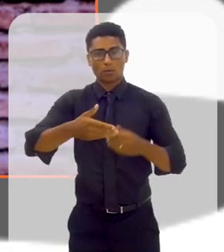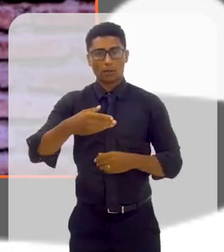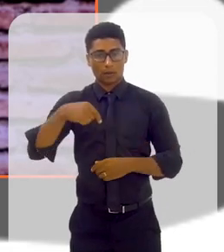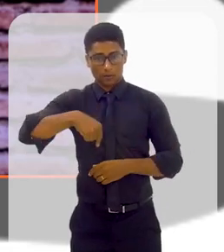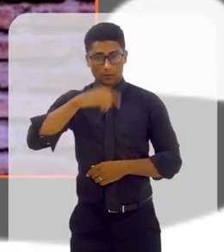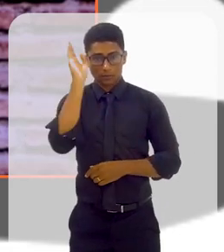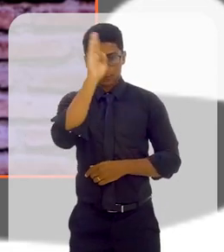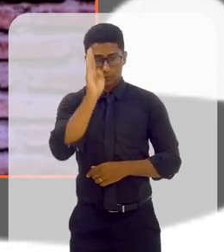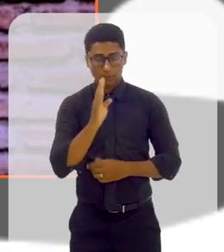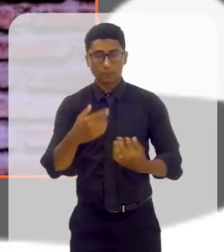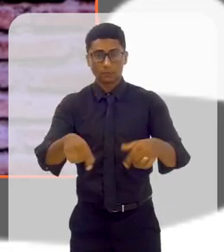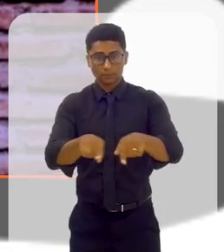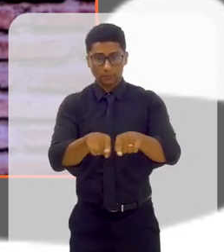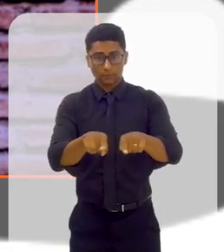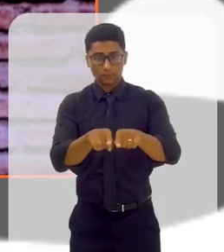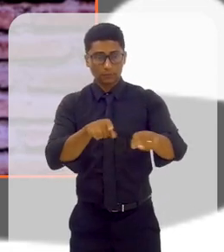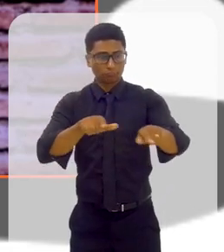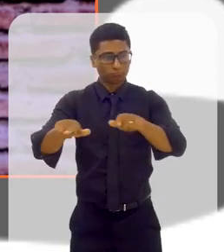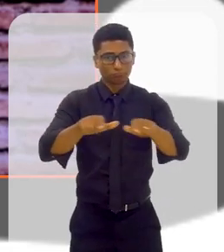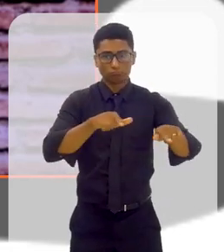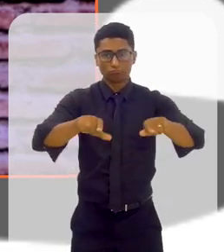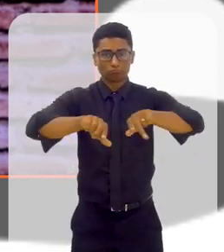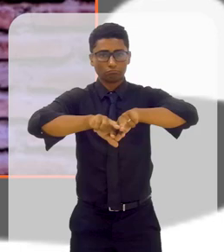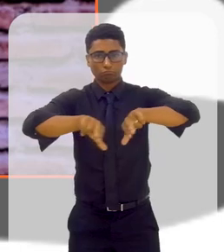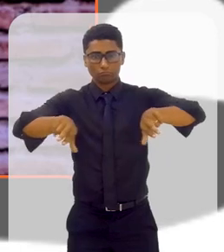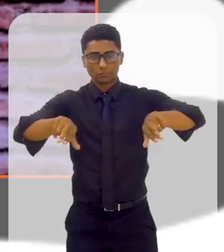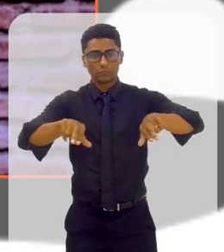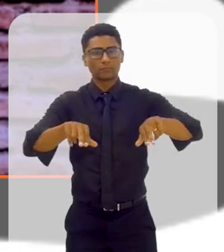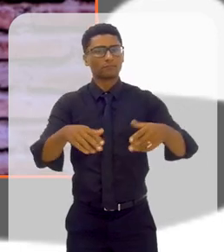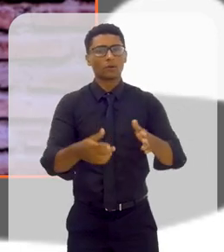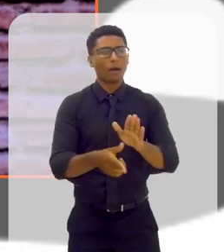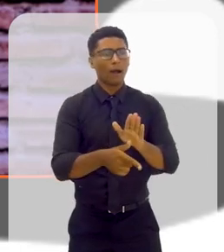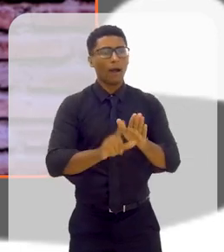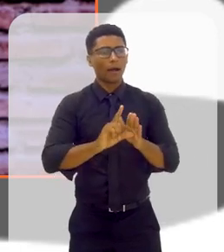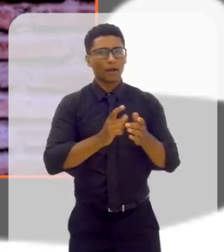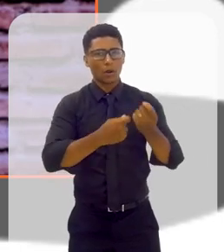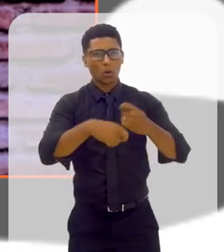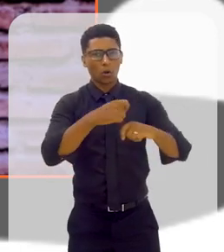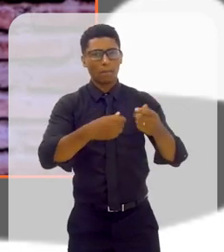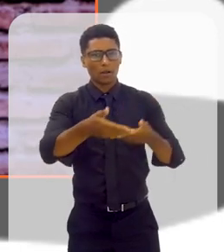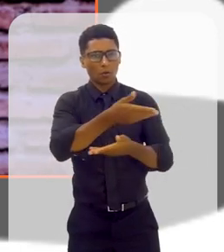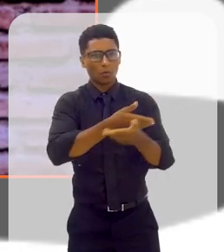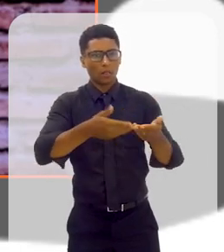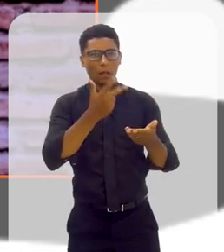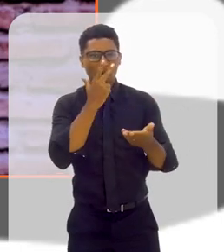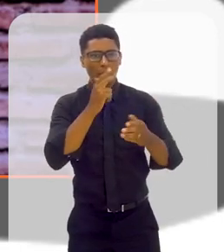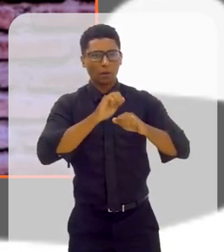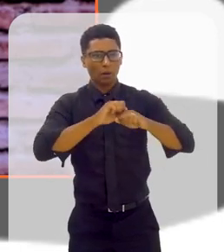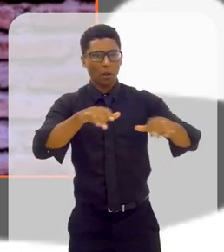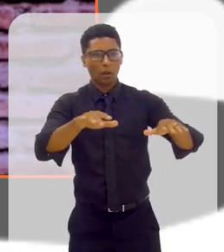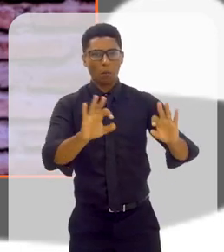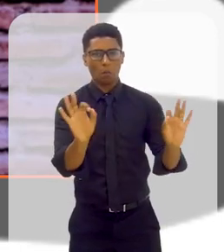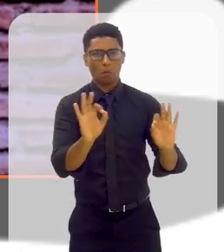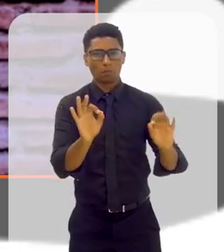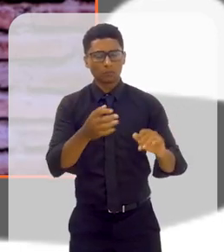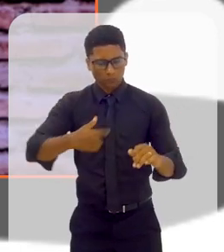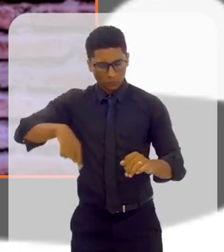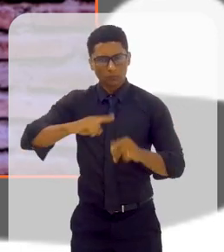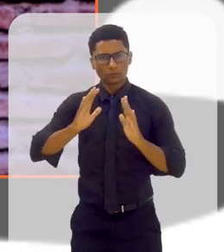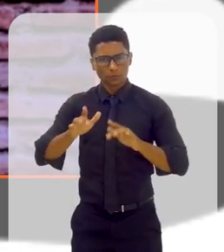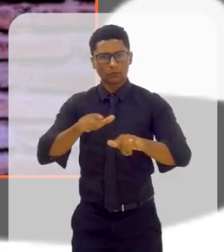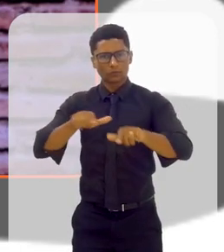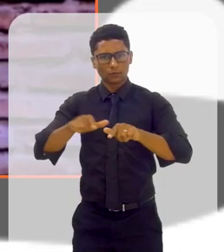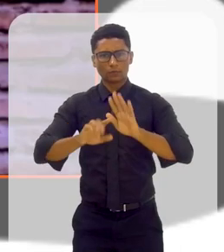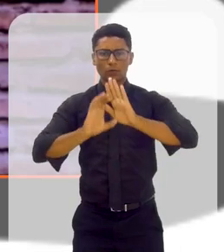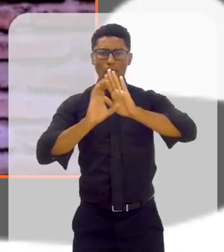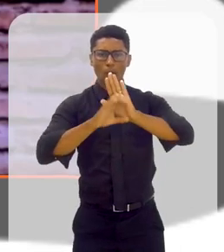com a economia circular no Brasil, antes mesmo do termo economia circular ser tão difundido. Então, atuando com todo esse